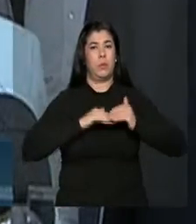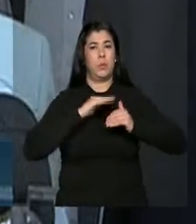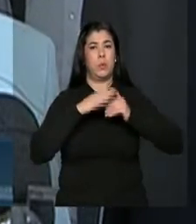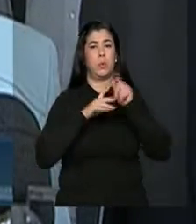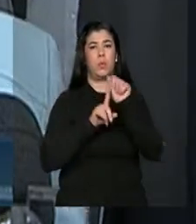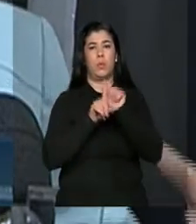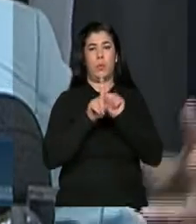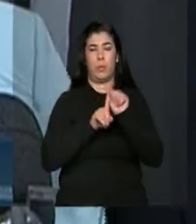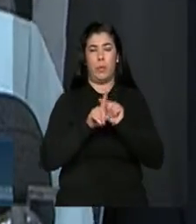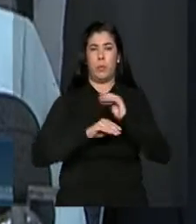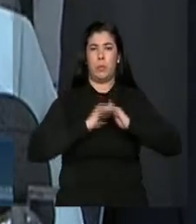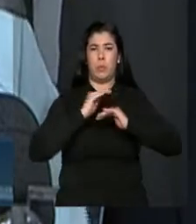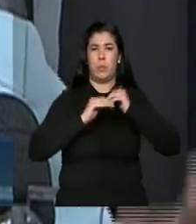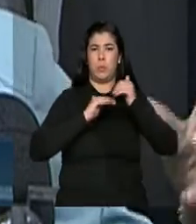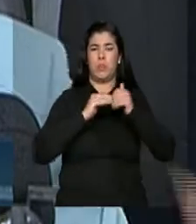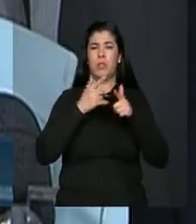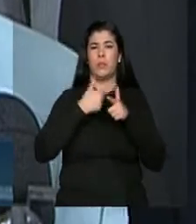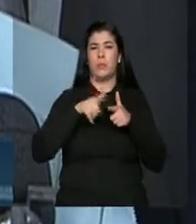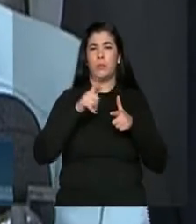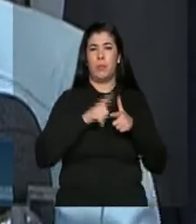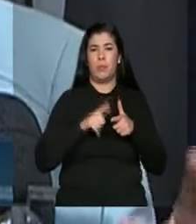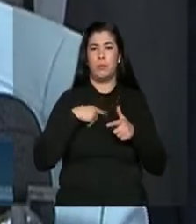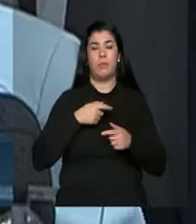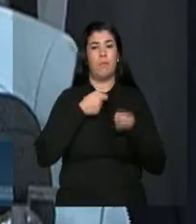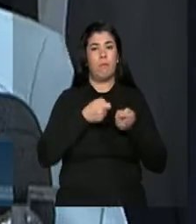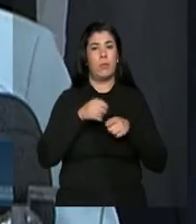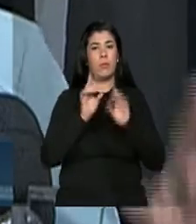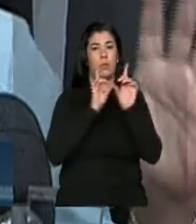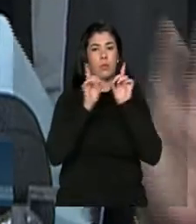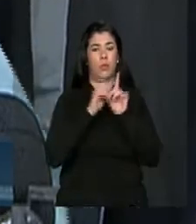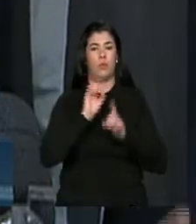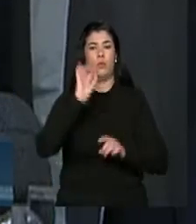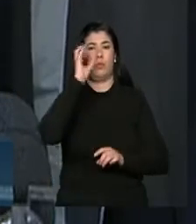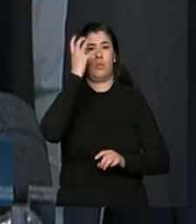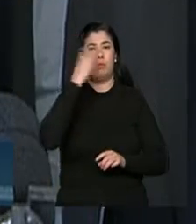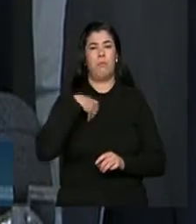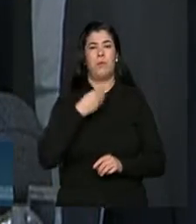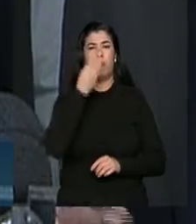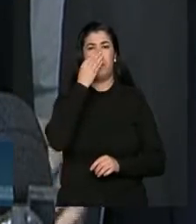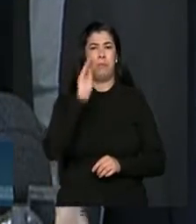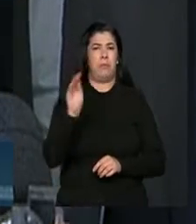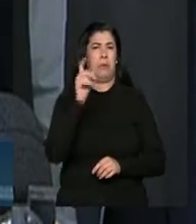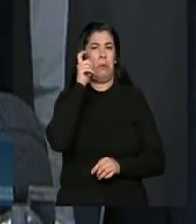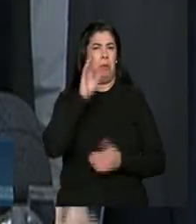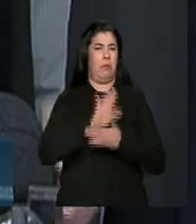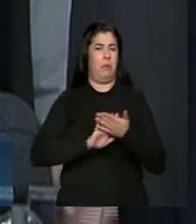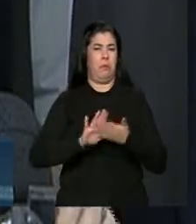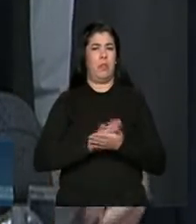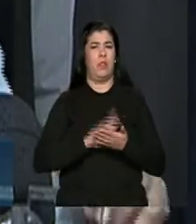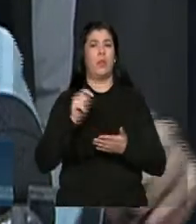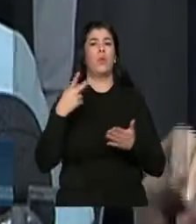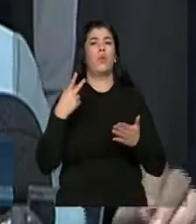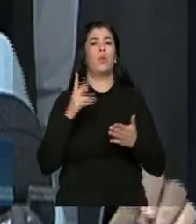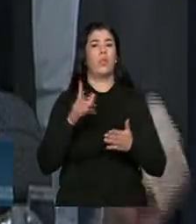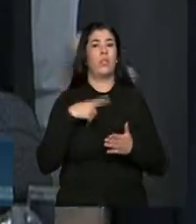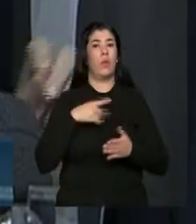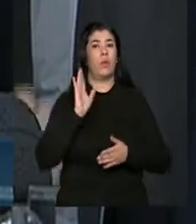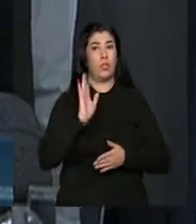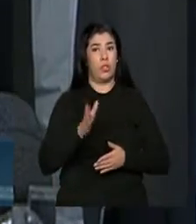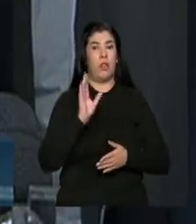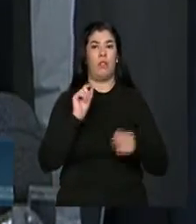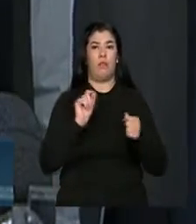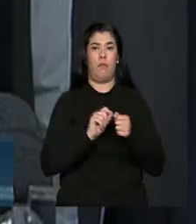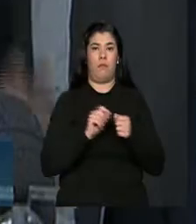mês. O que tiver de problema, nós resolvemos. Nós não nos interessamos por o que está bem feito. O que está